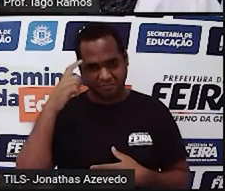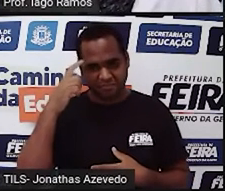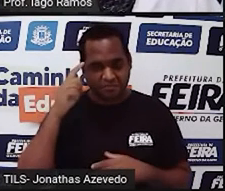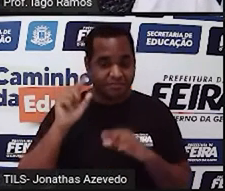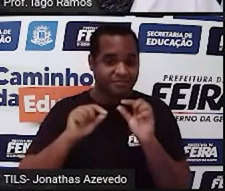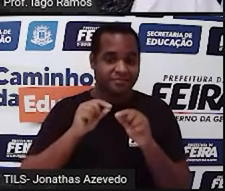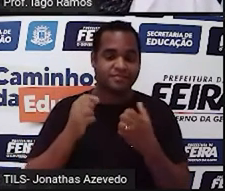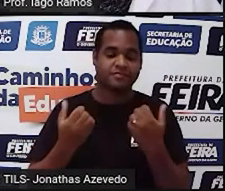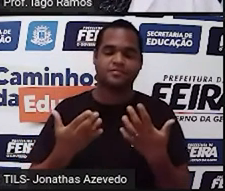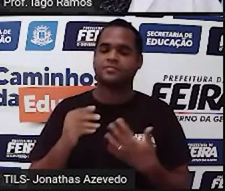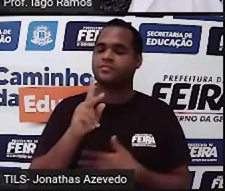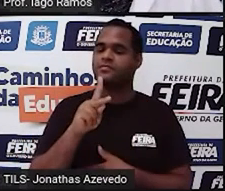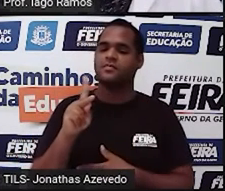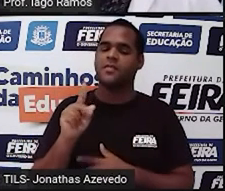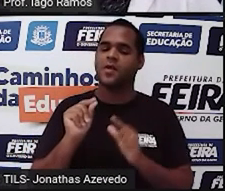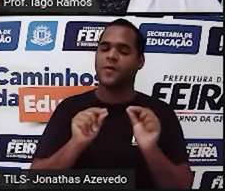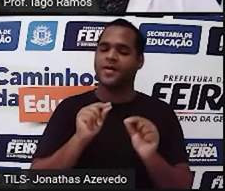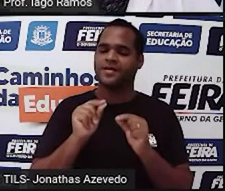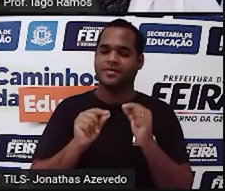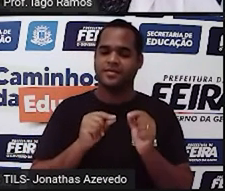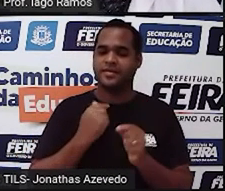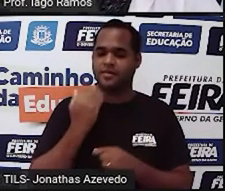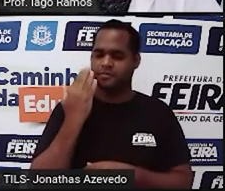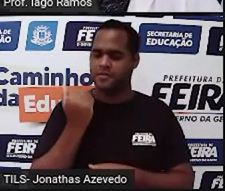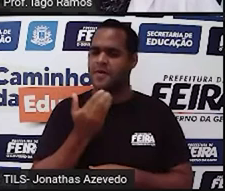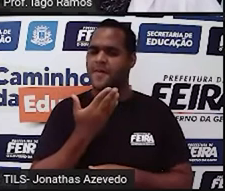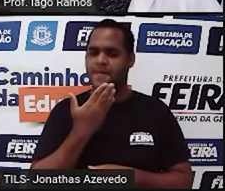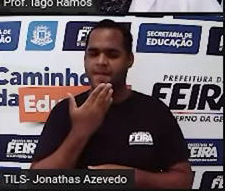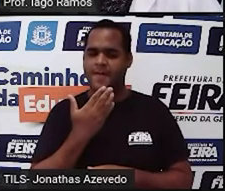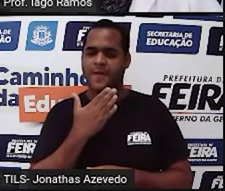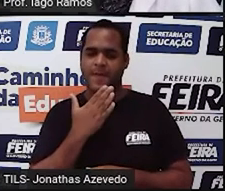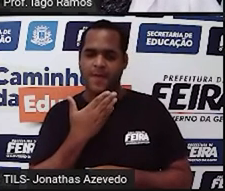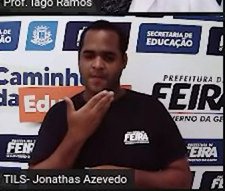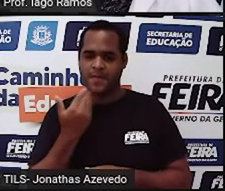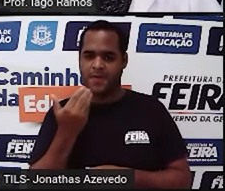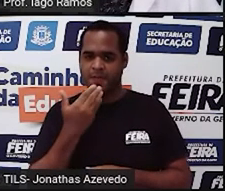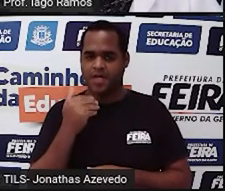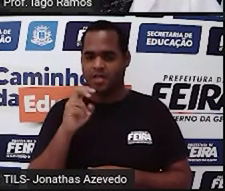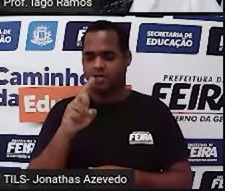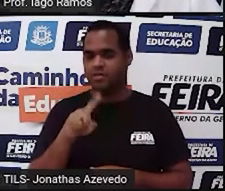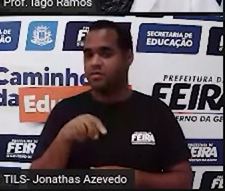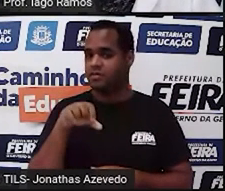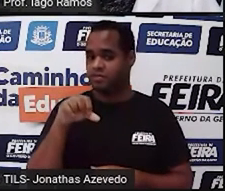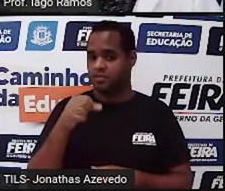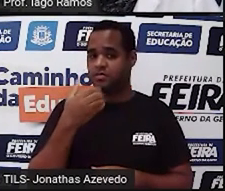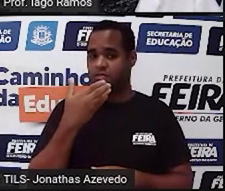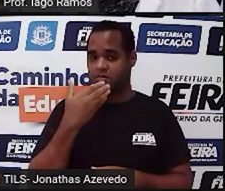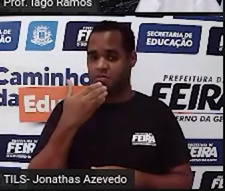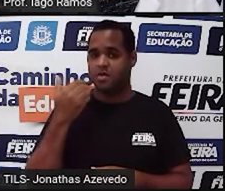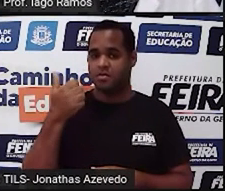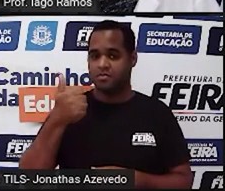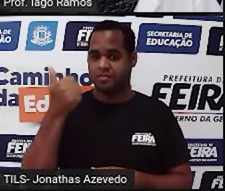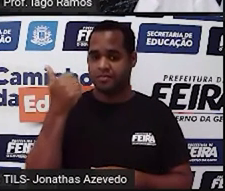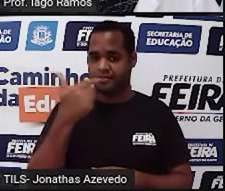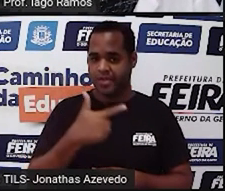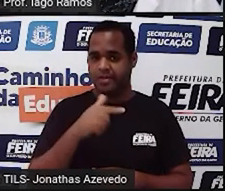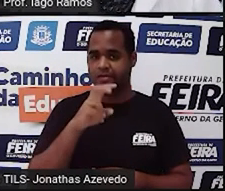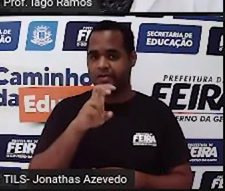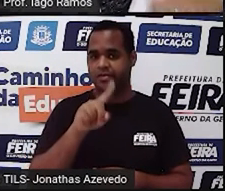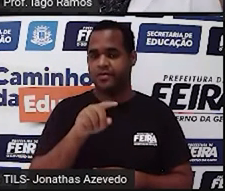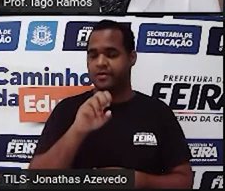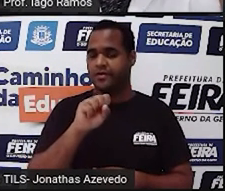comigo Professor eu ia preferir a 5,9 5,9 é uma nota maior do que